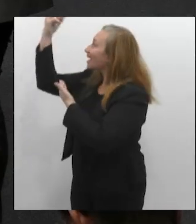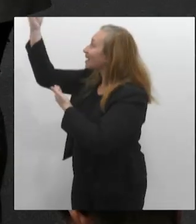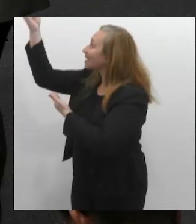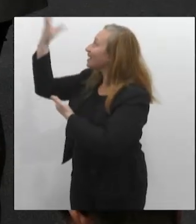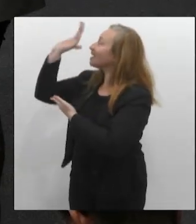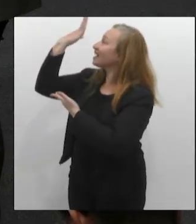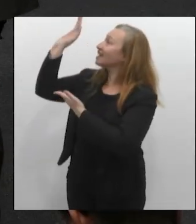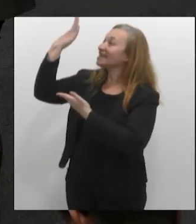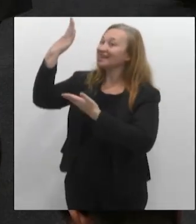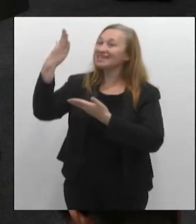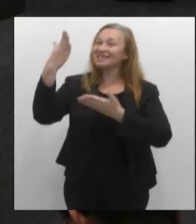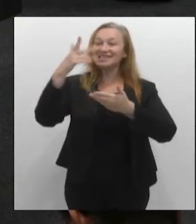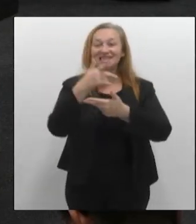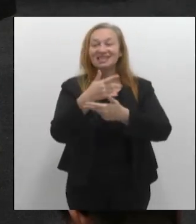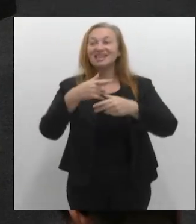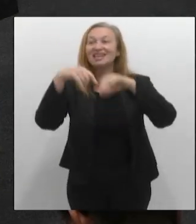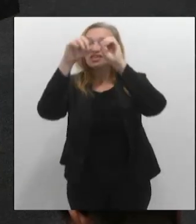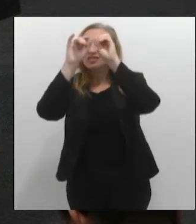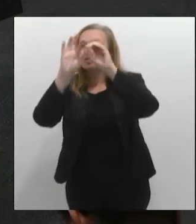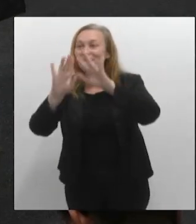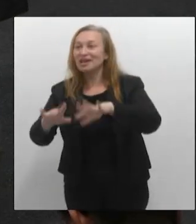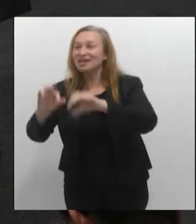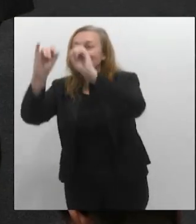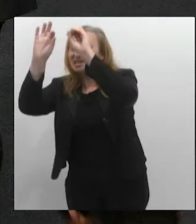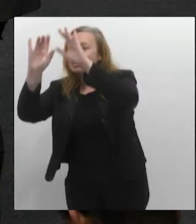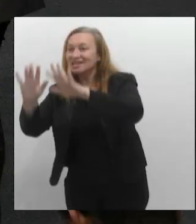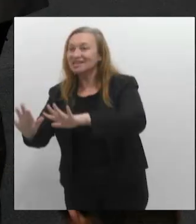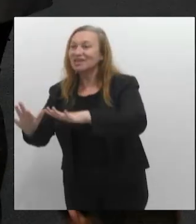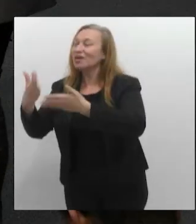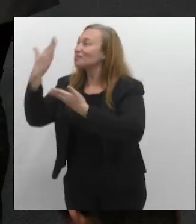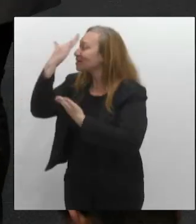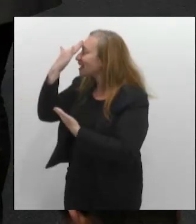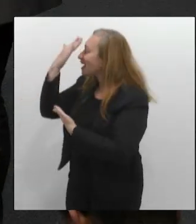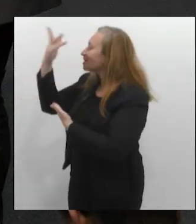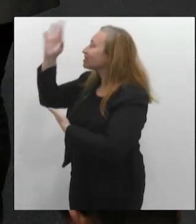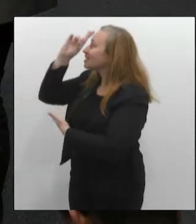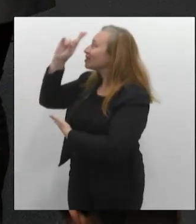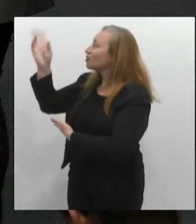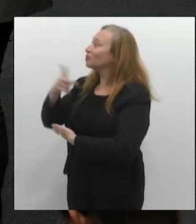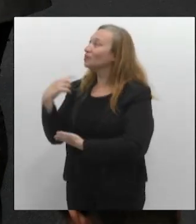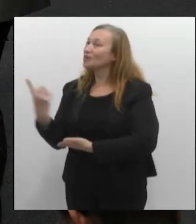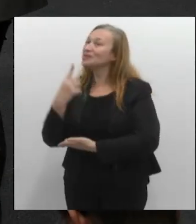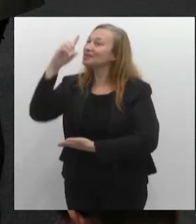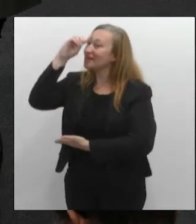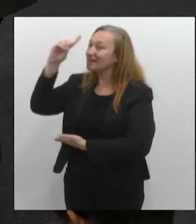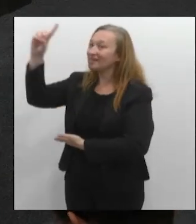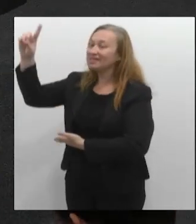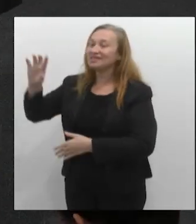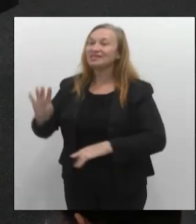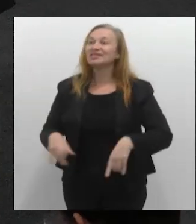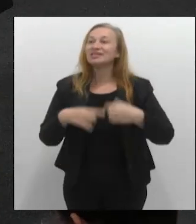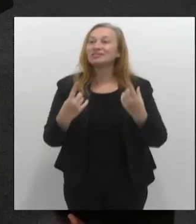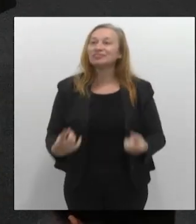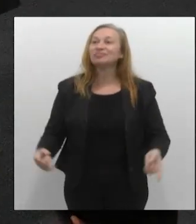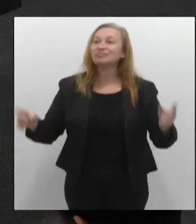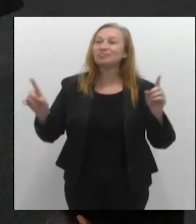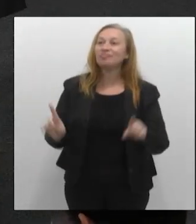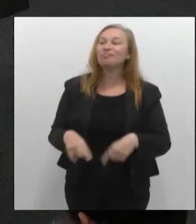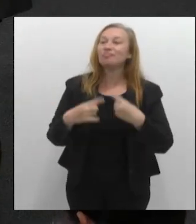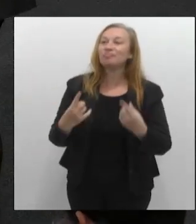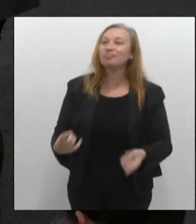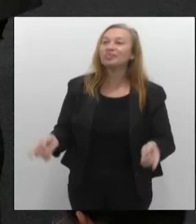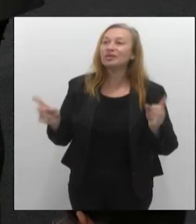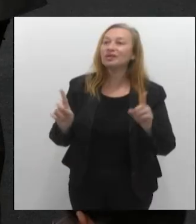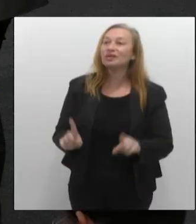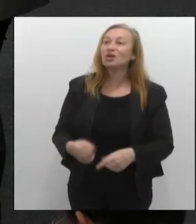tantos benefícios. Obrigado, Senhor e nosso Deus.